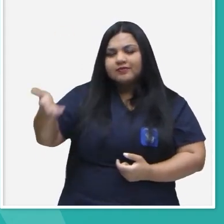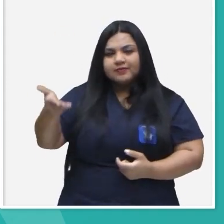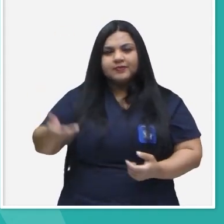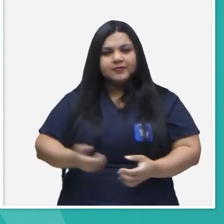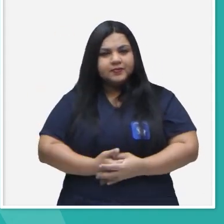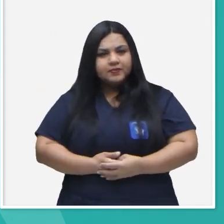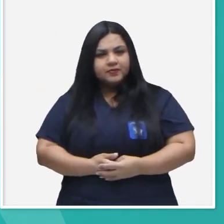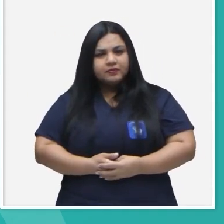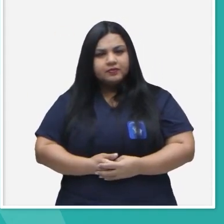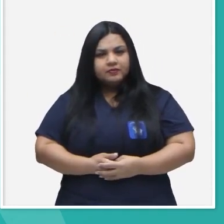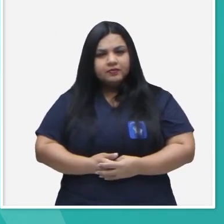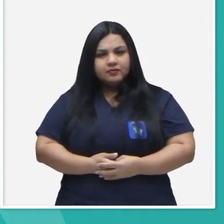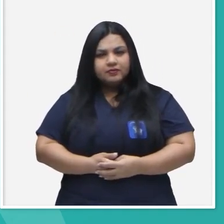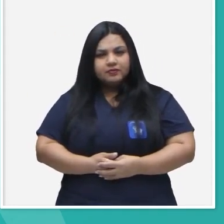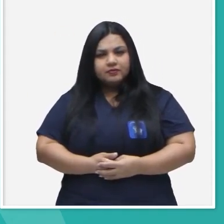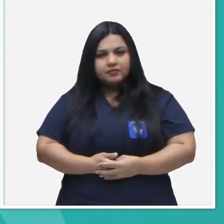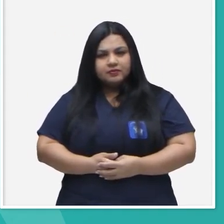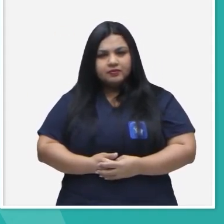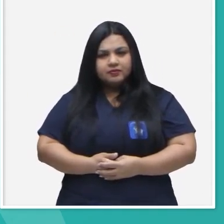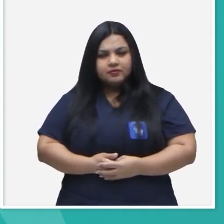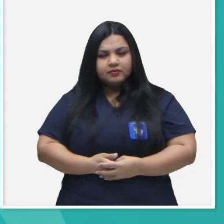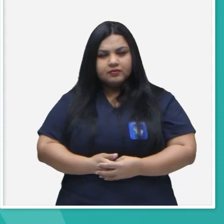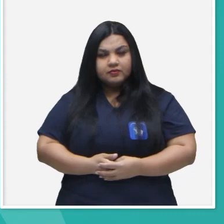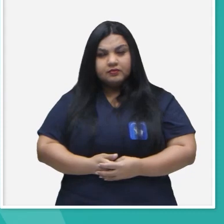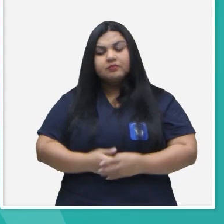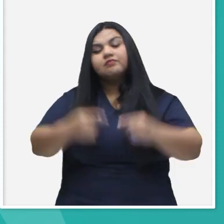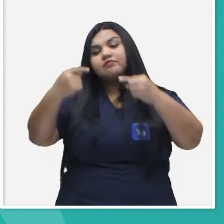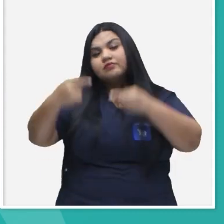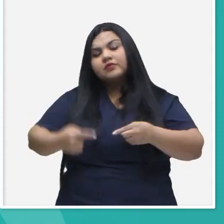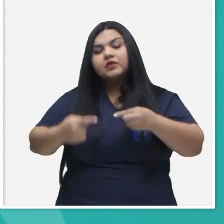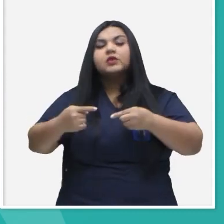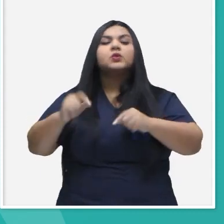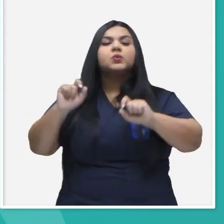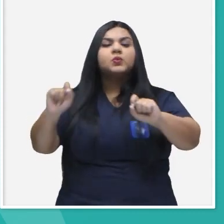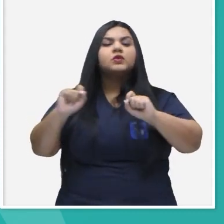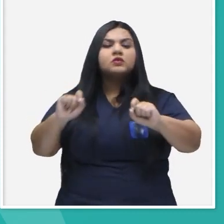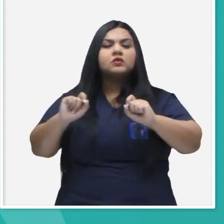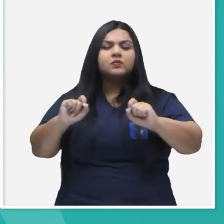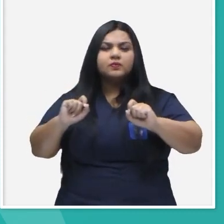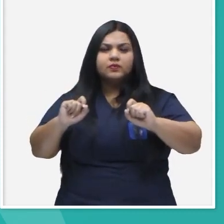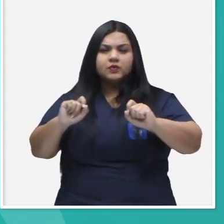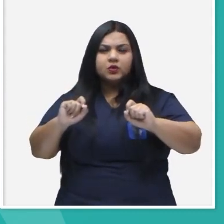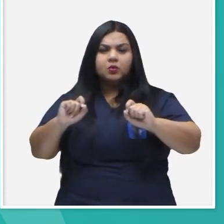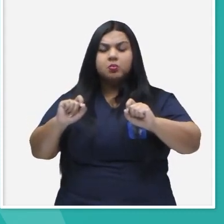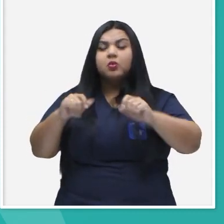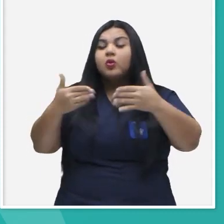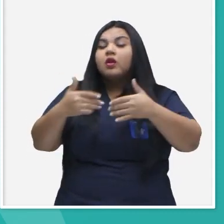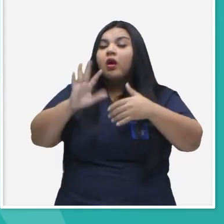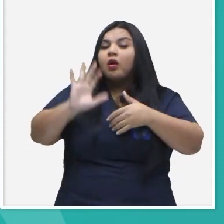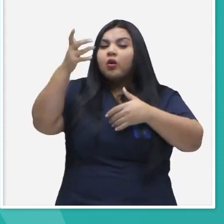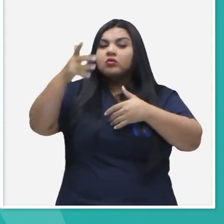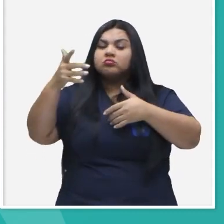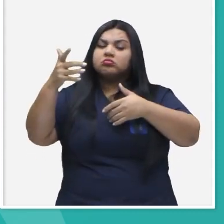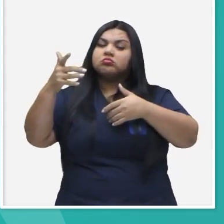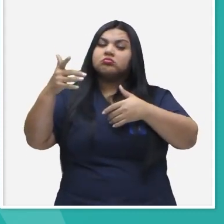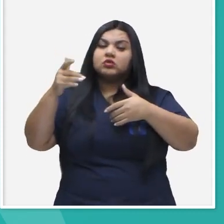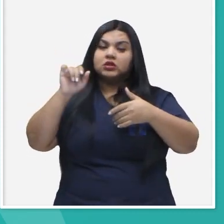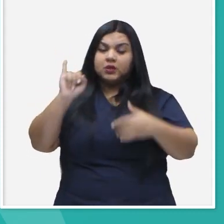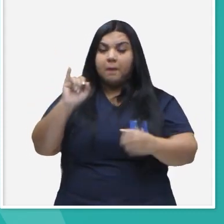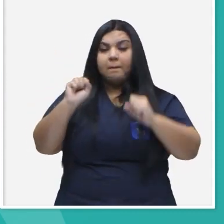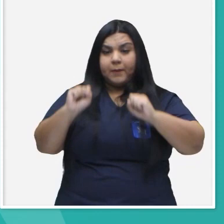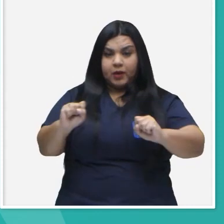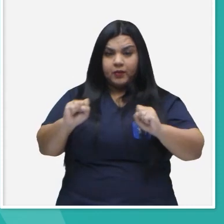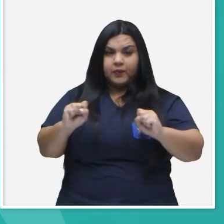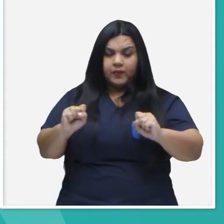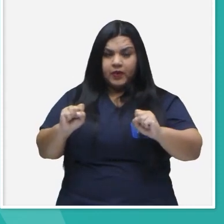aqui. Então, interação com o adversário. Quando é que acontece interação? Quando eu